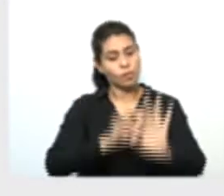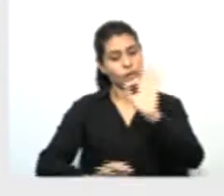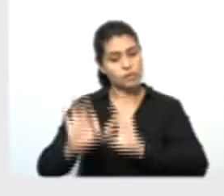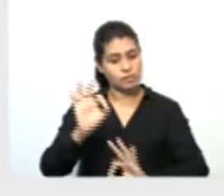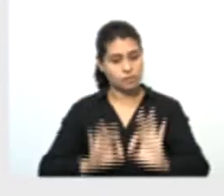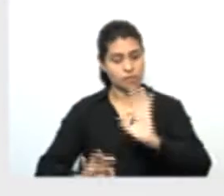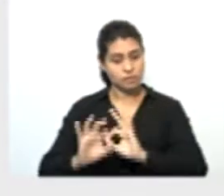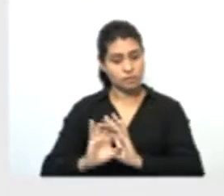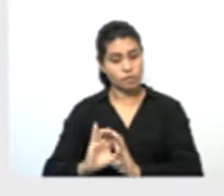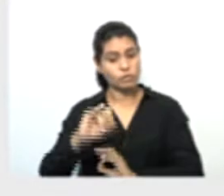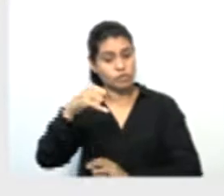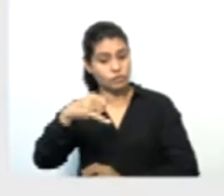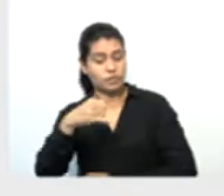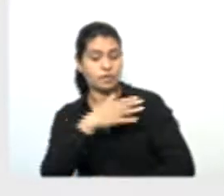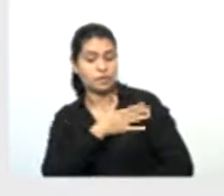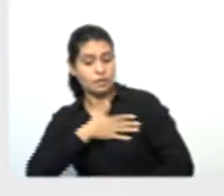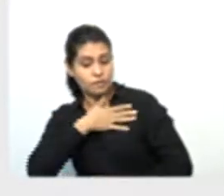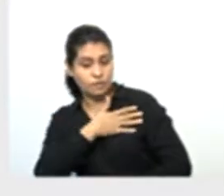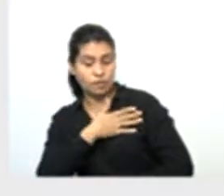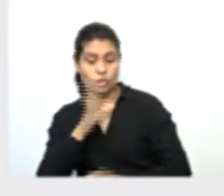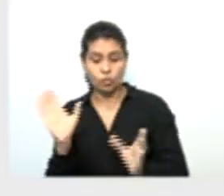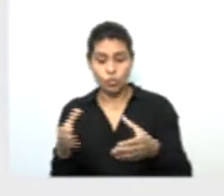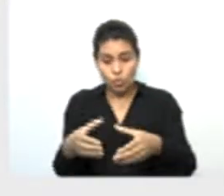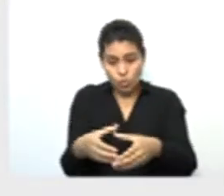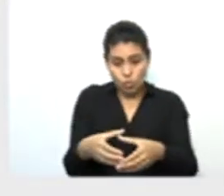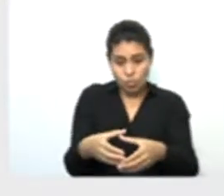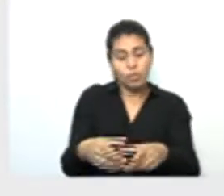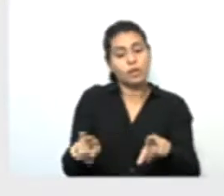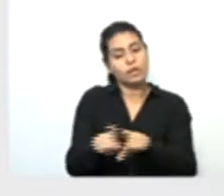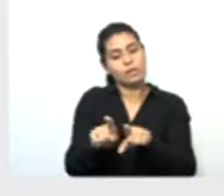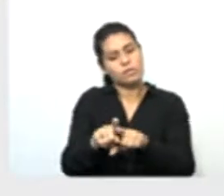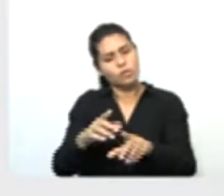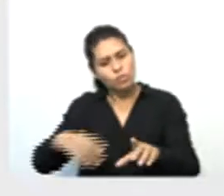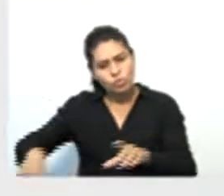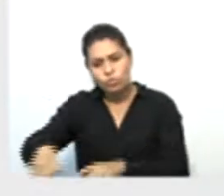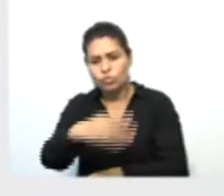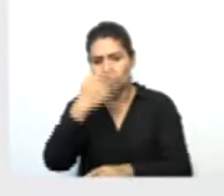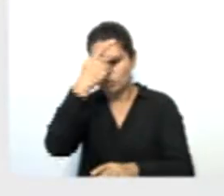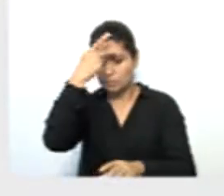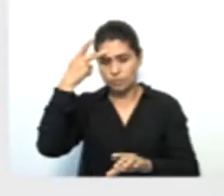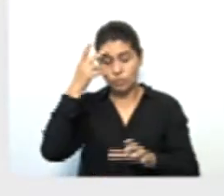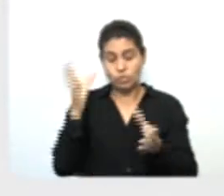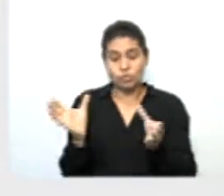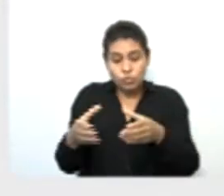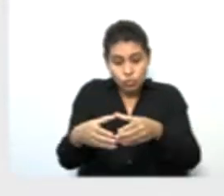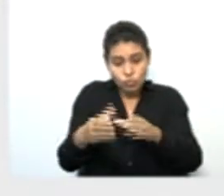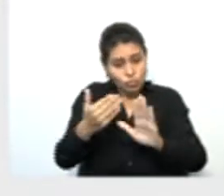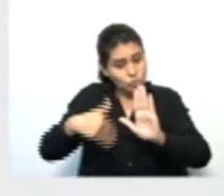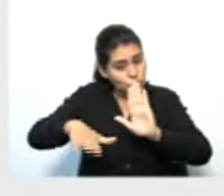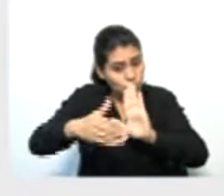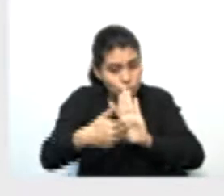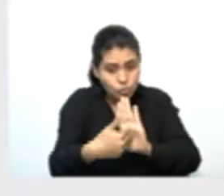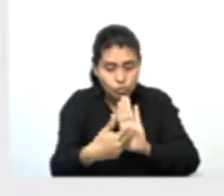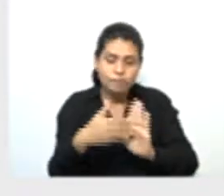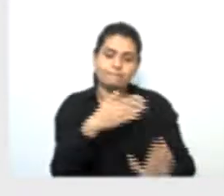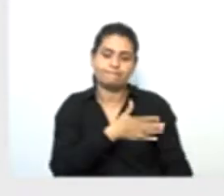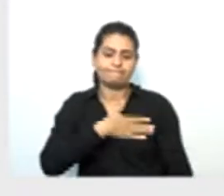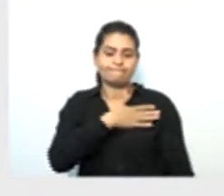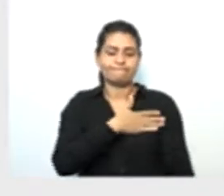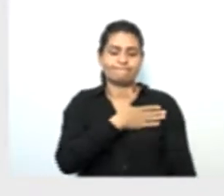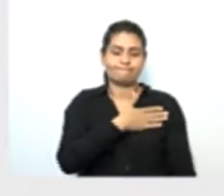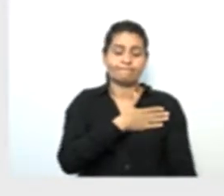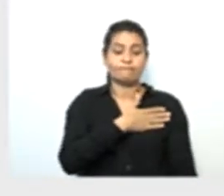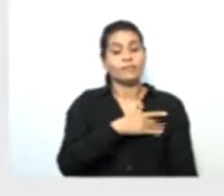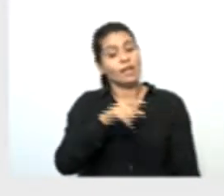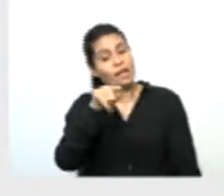Então você tem uma satisfação coletiva, todos os inclusos, todos os participantes da cooperativa estão satisfeitos,